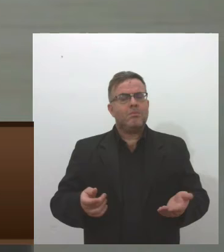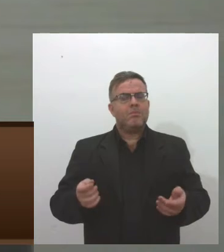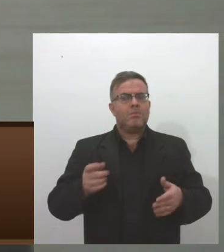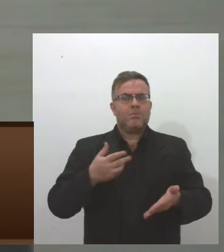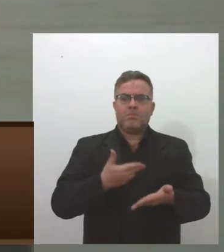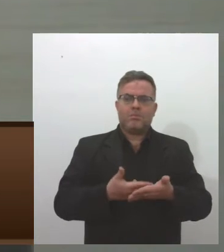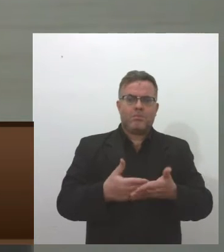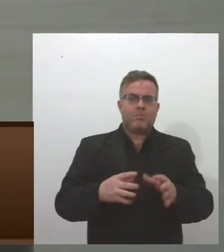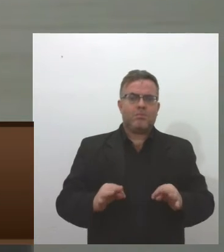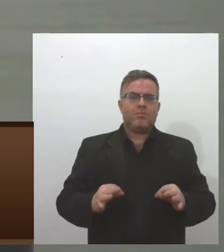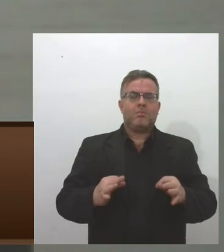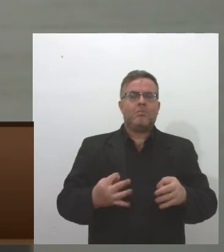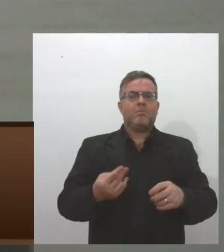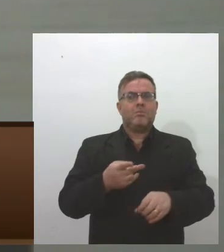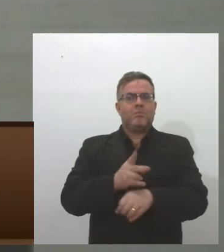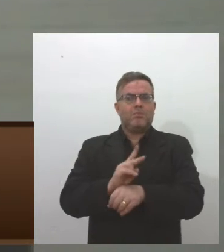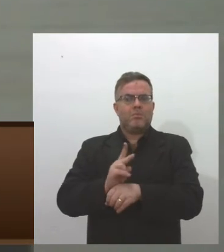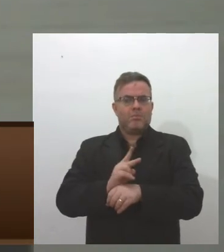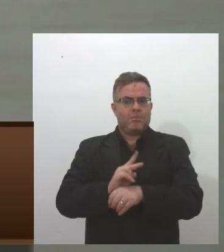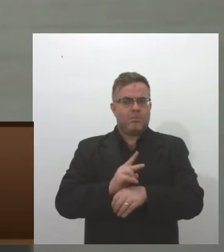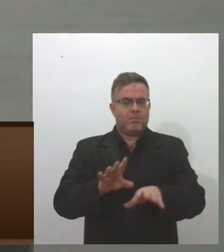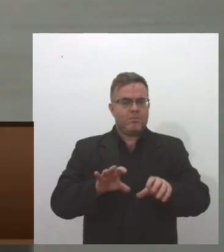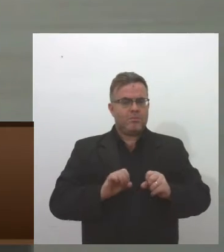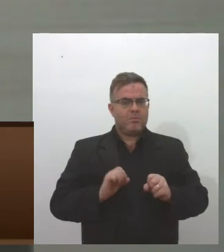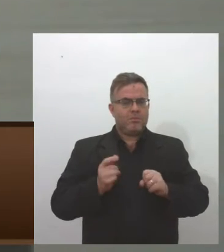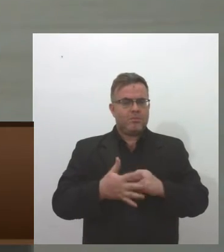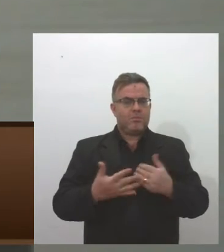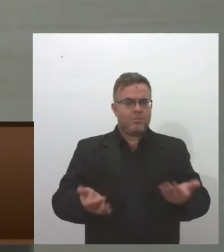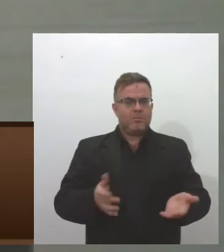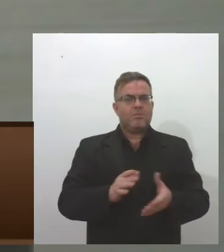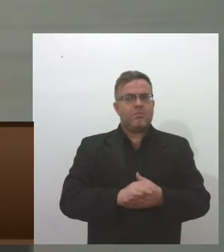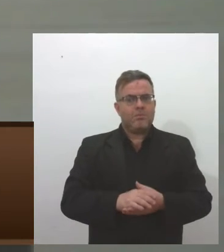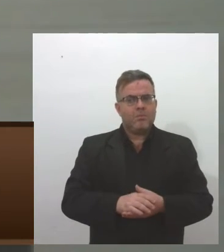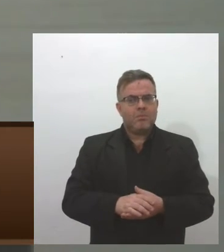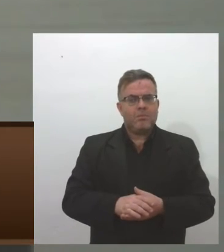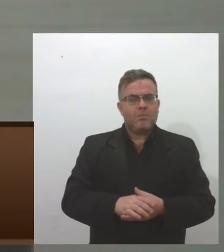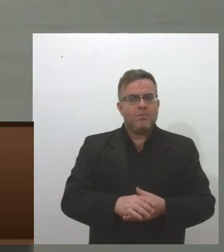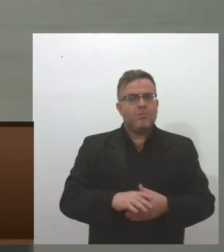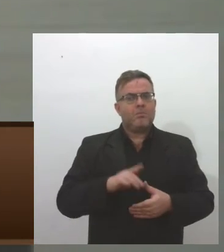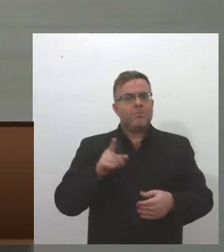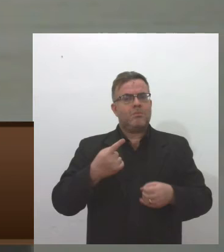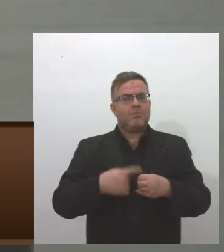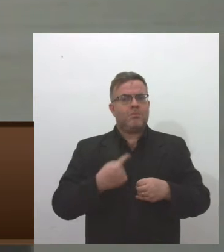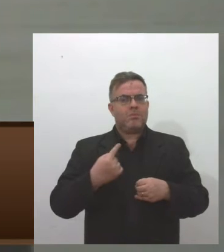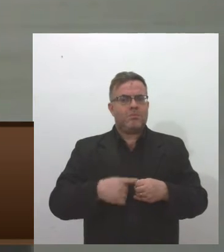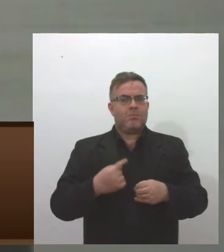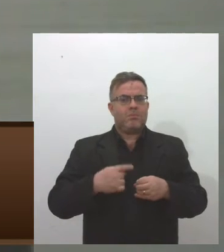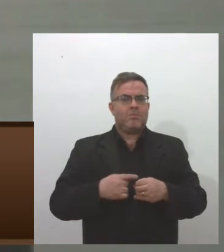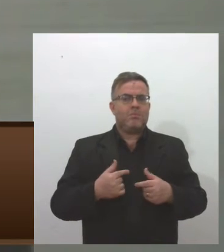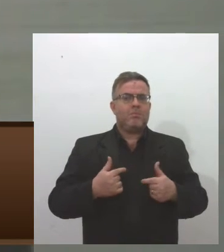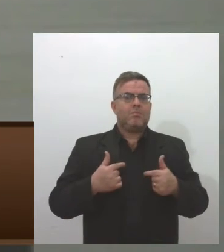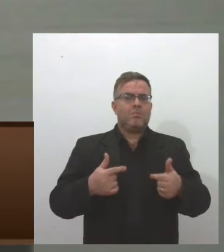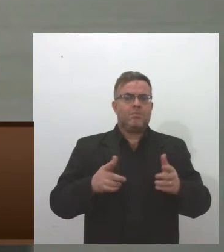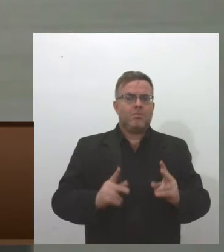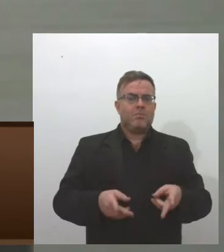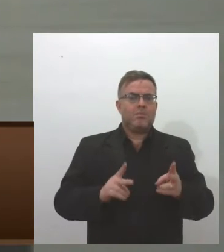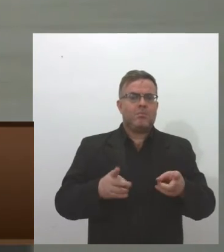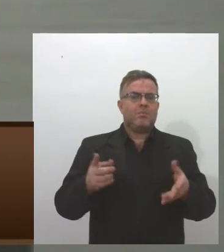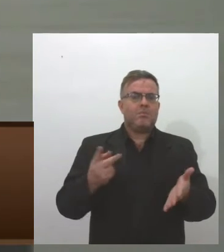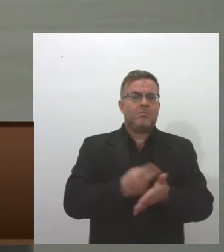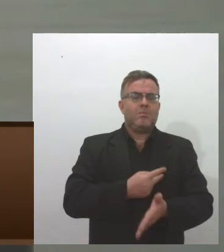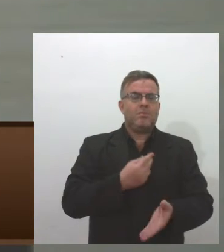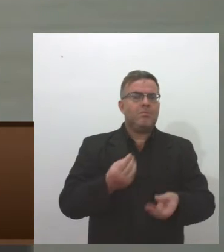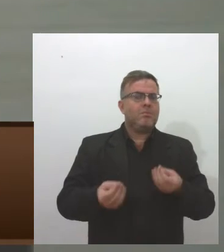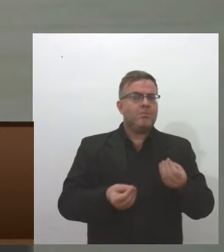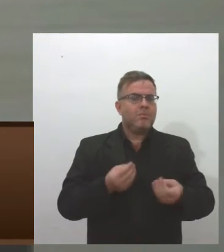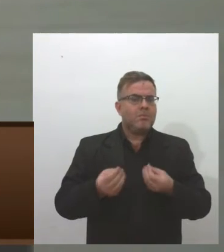de monitorados com suspeita da Covid-19. De acordo com o município, a cronologia de boas notícias ocorre há 78